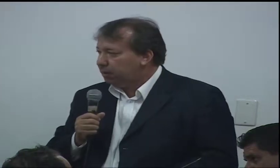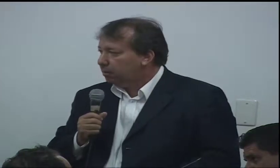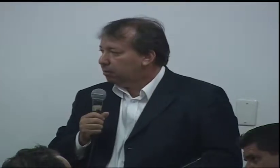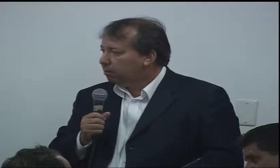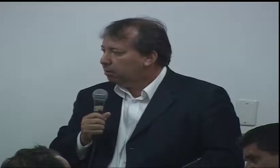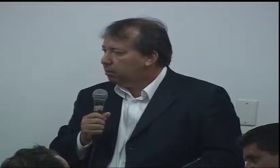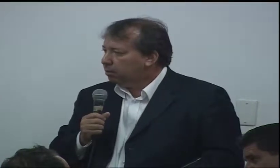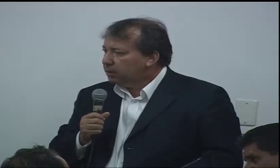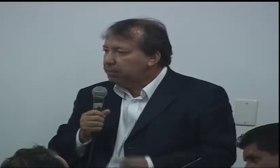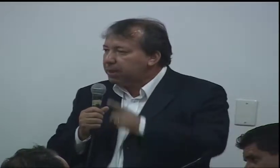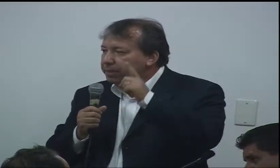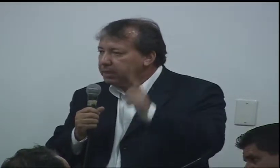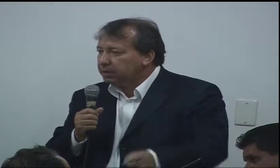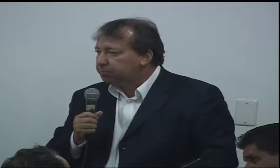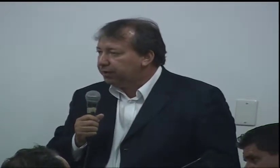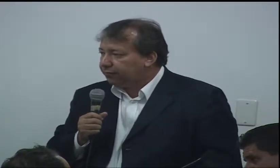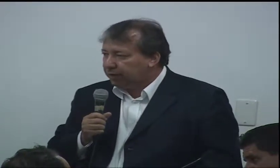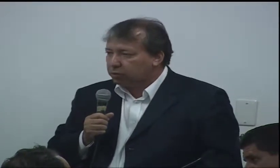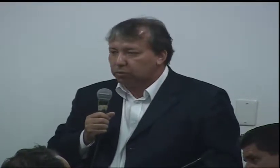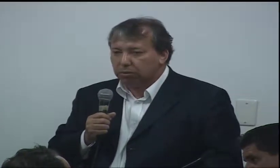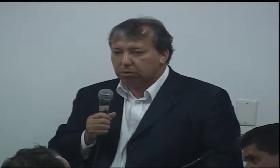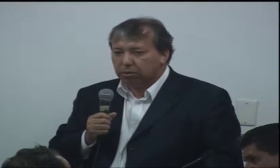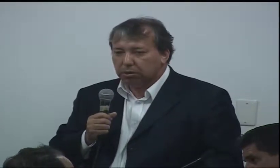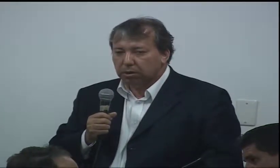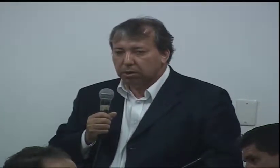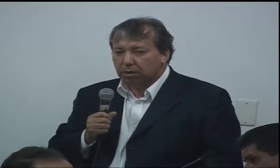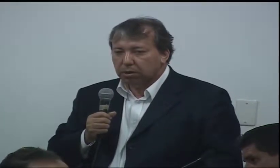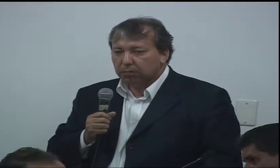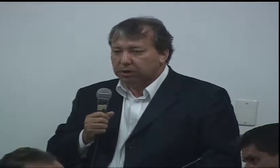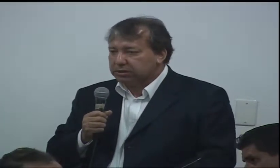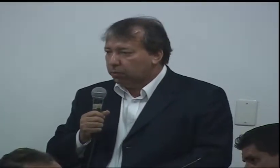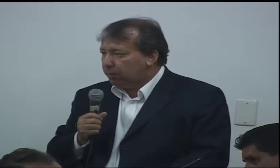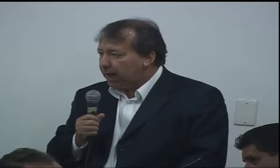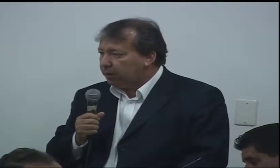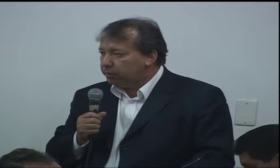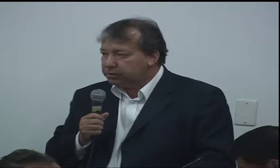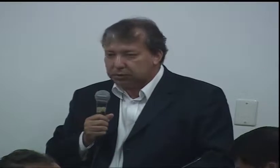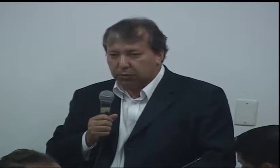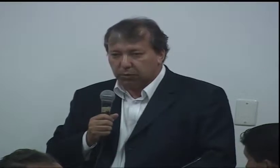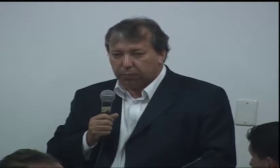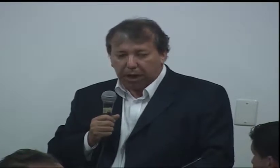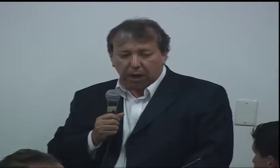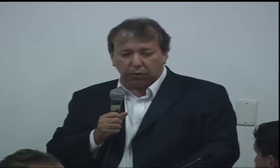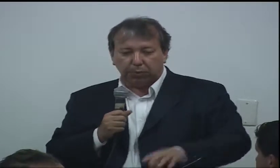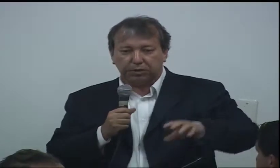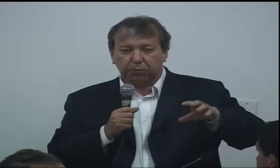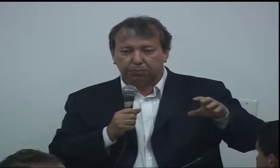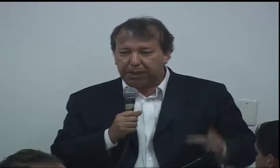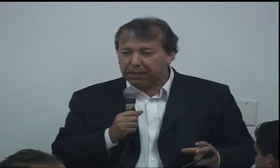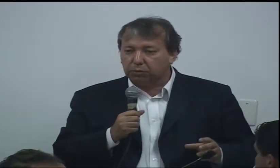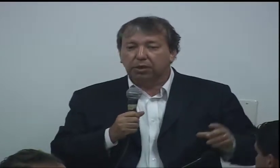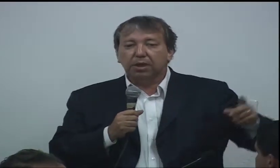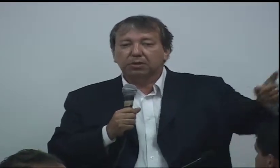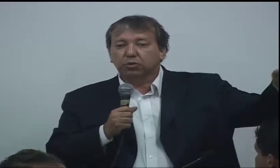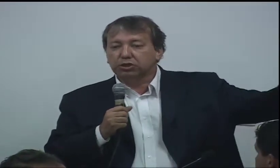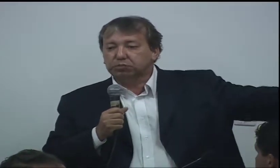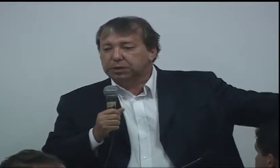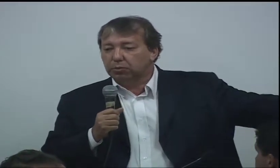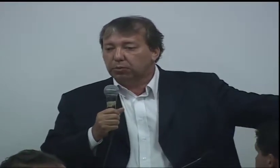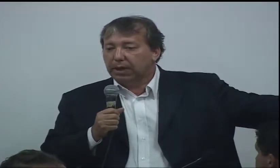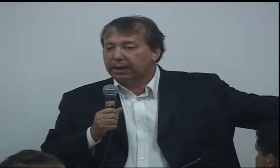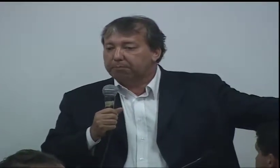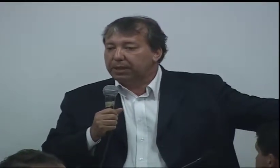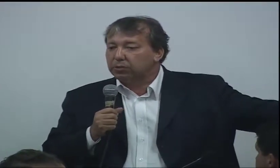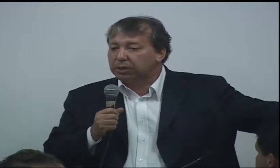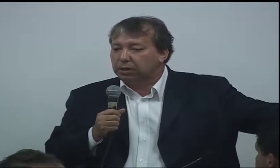sempre, independente de prefeito. Pode ser o Mário, pode ser o Paulo, pode ser o Pedro.